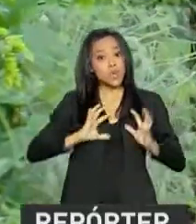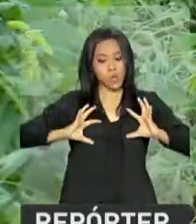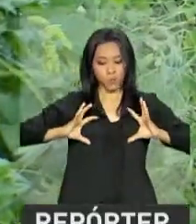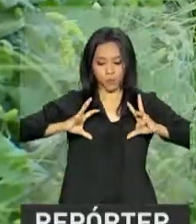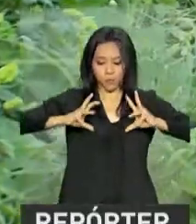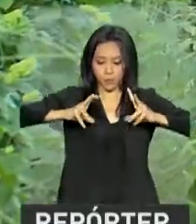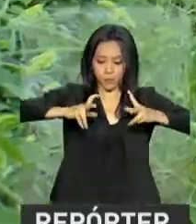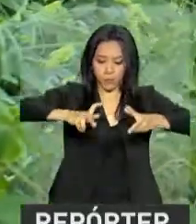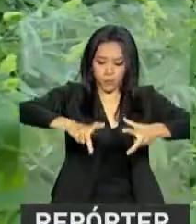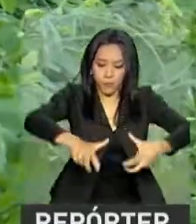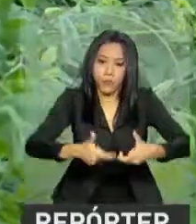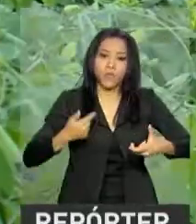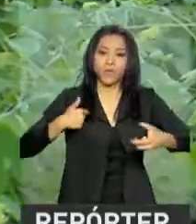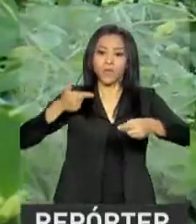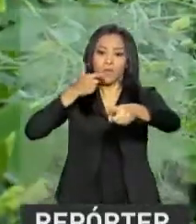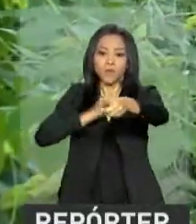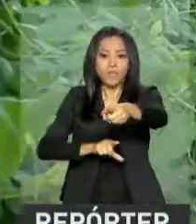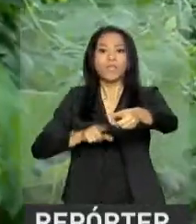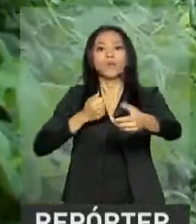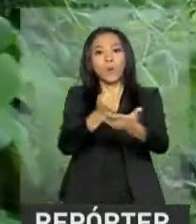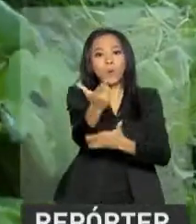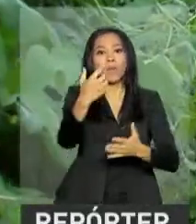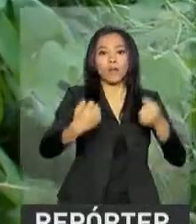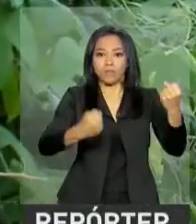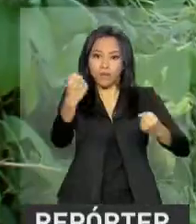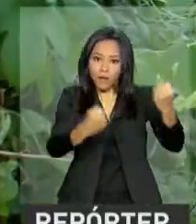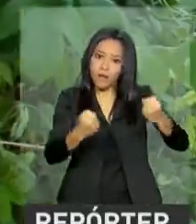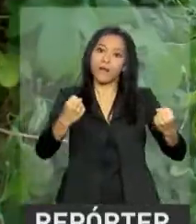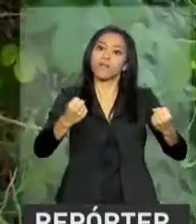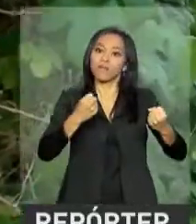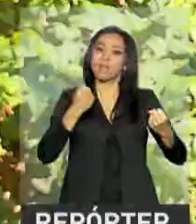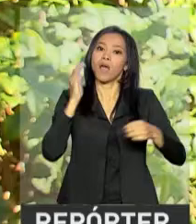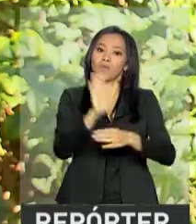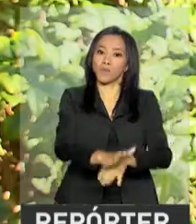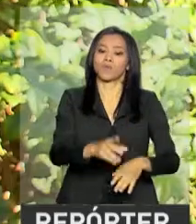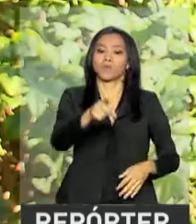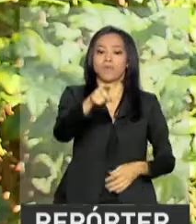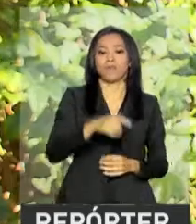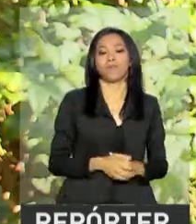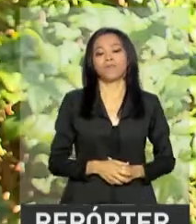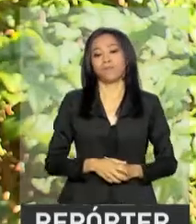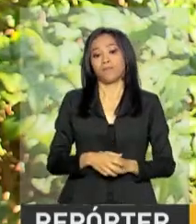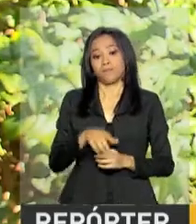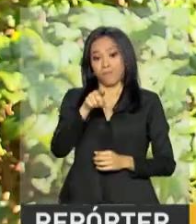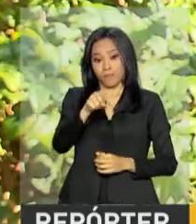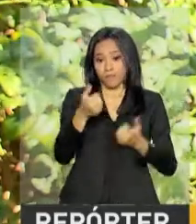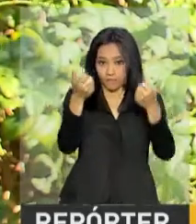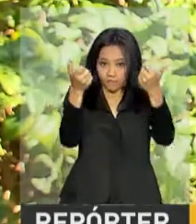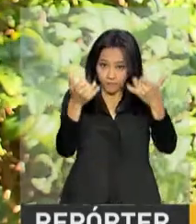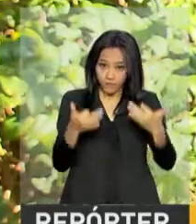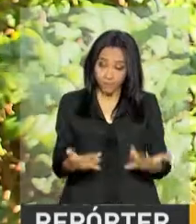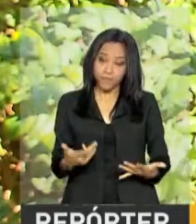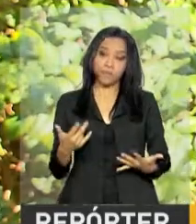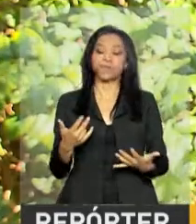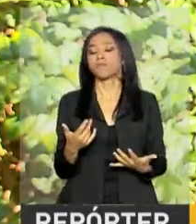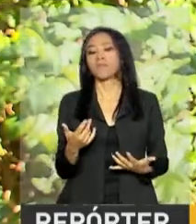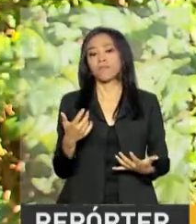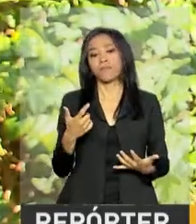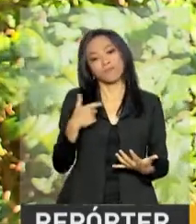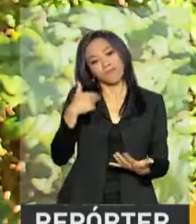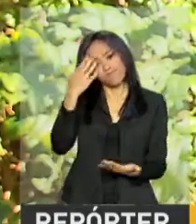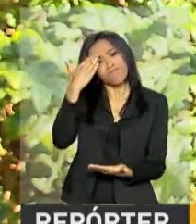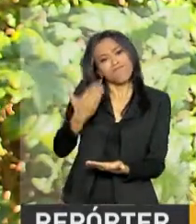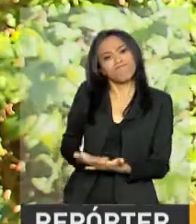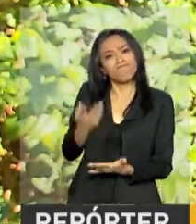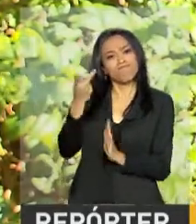causados nas colheitas de maracujá e de outras plantações a gente pegou e acreditei no projeto